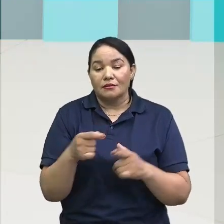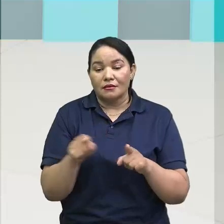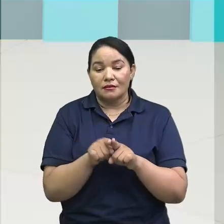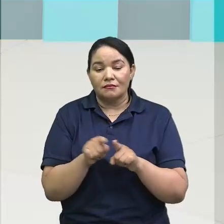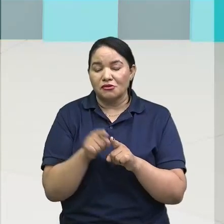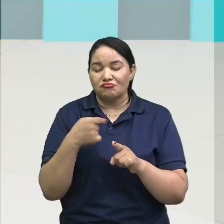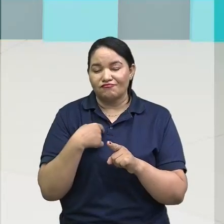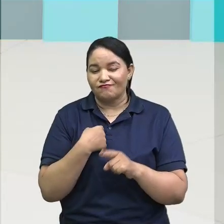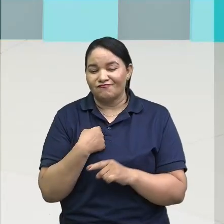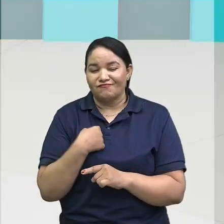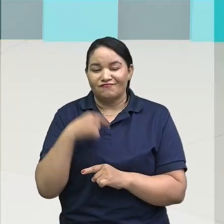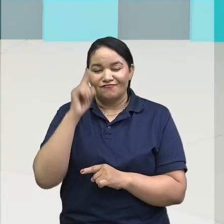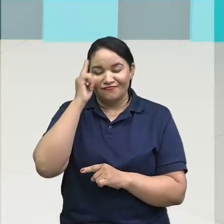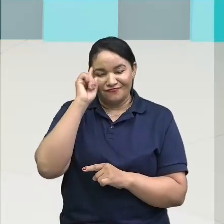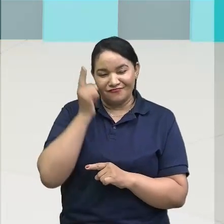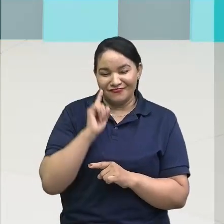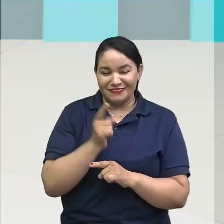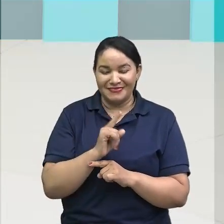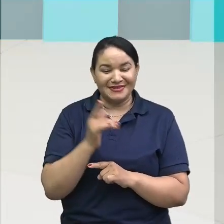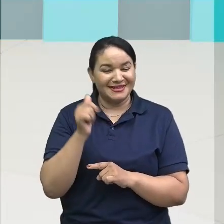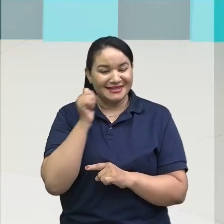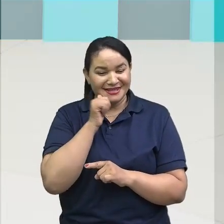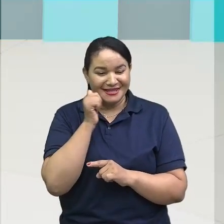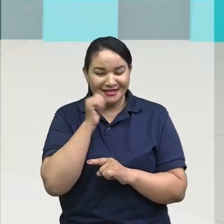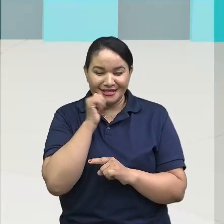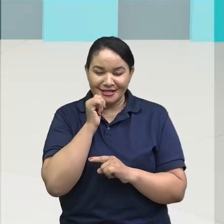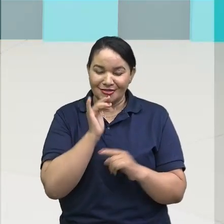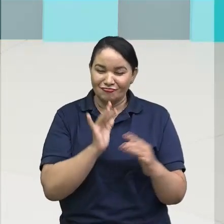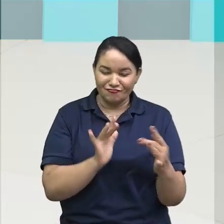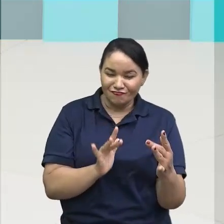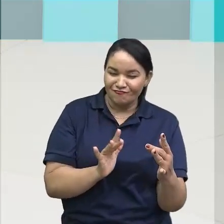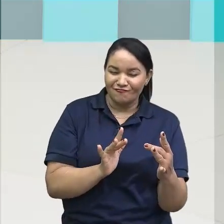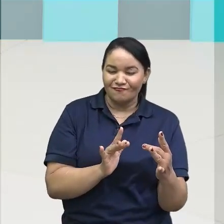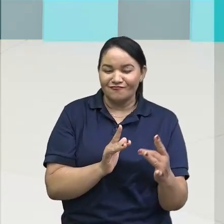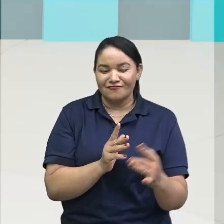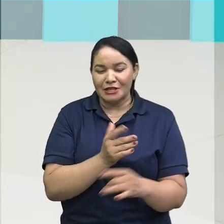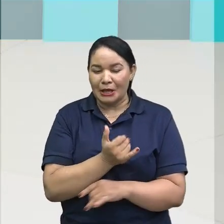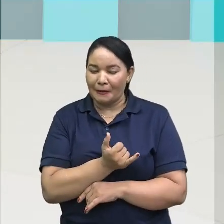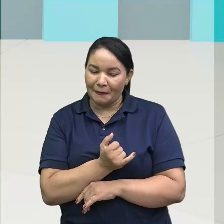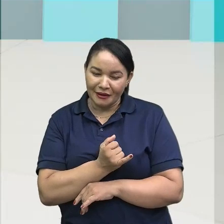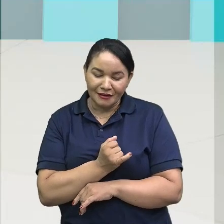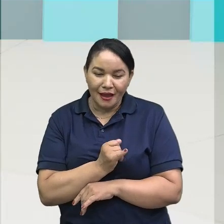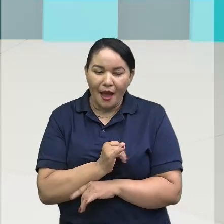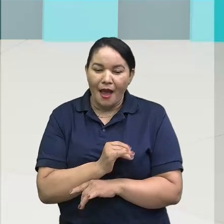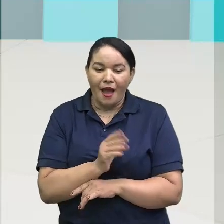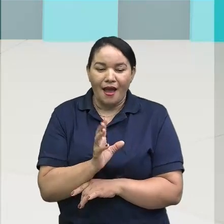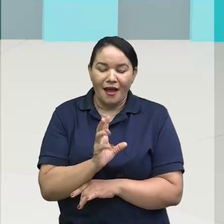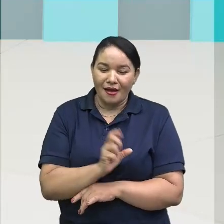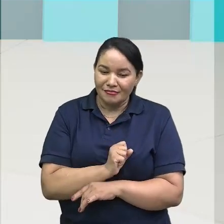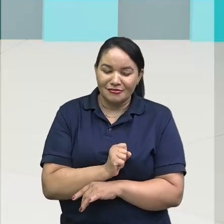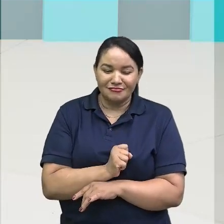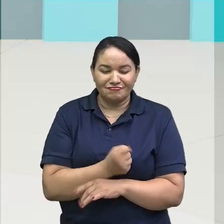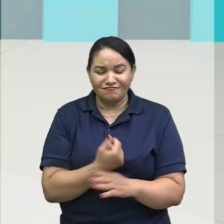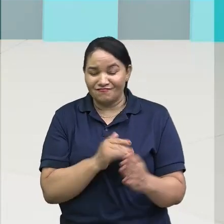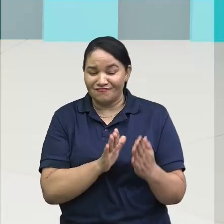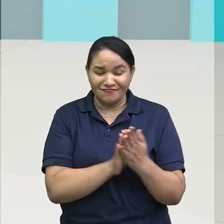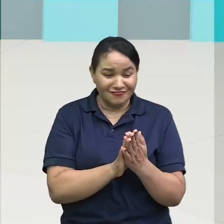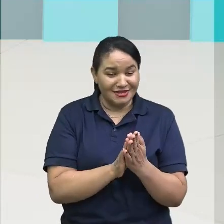ali na gatinha. Mas, tô paquerando ali, né, meu amorzinho. Não sei como chegar